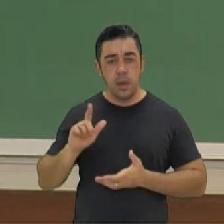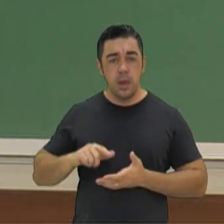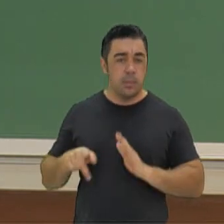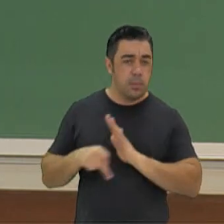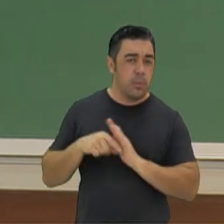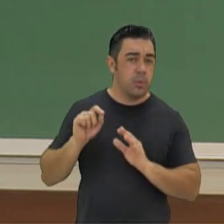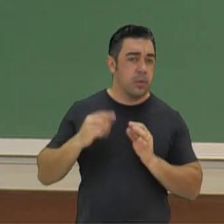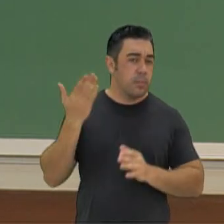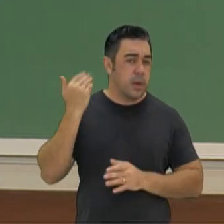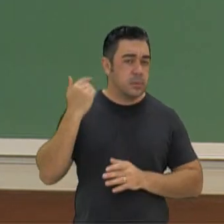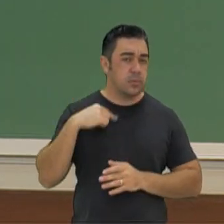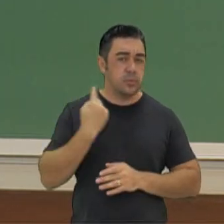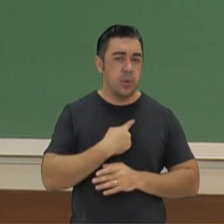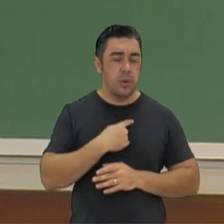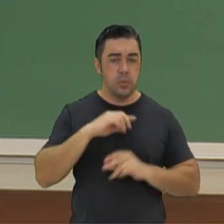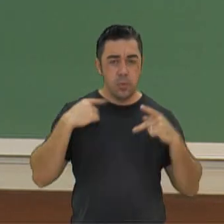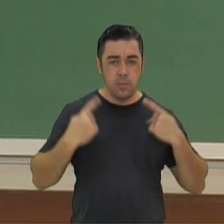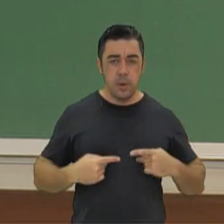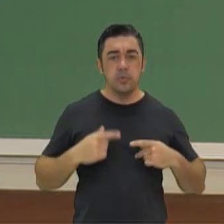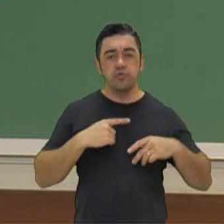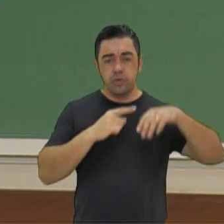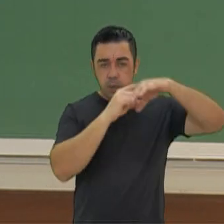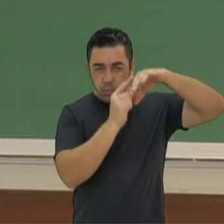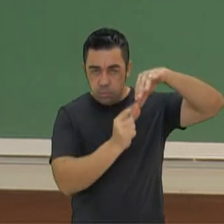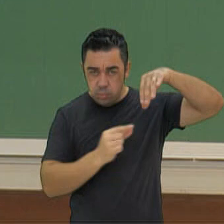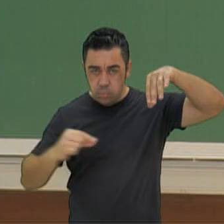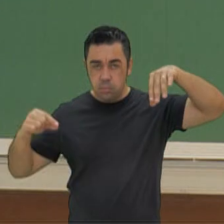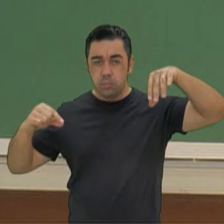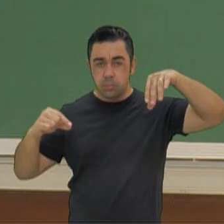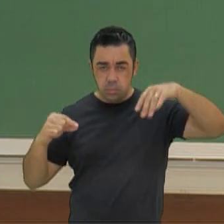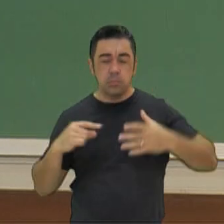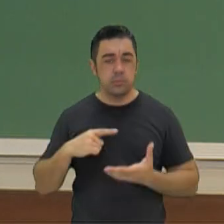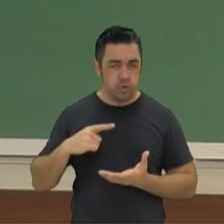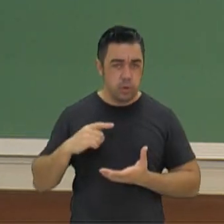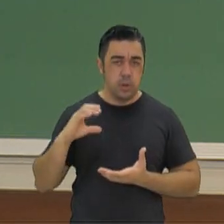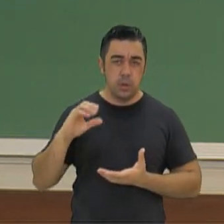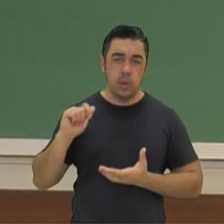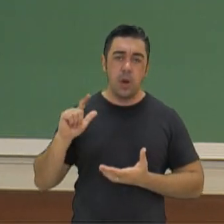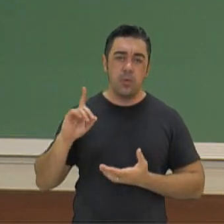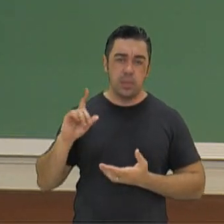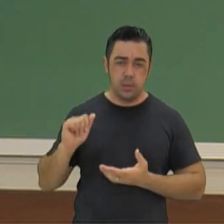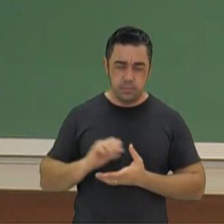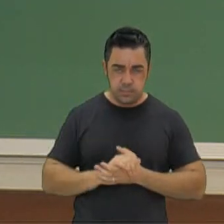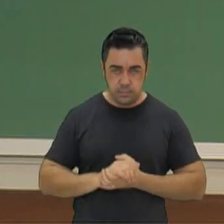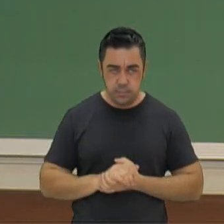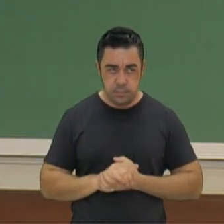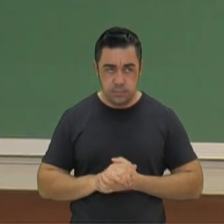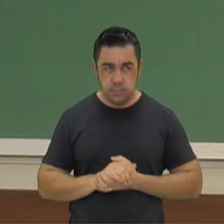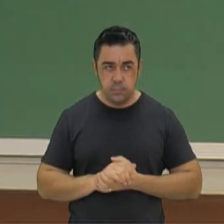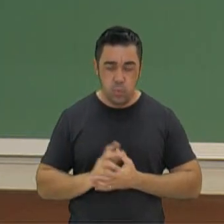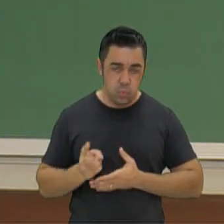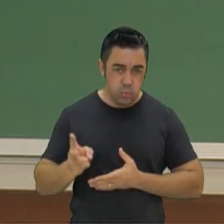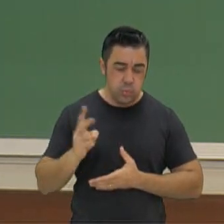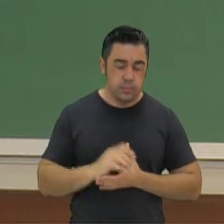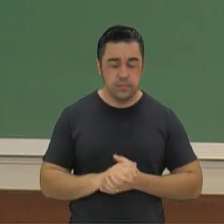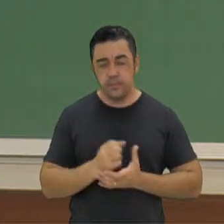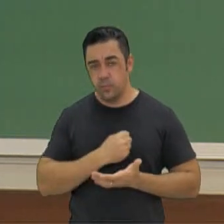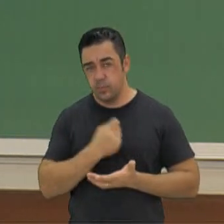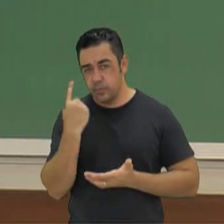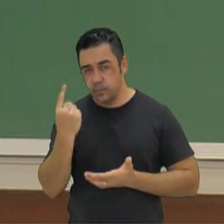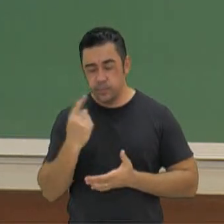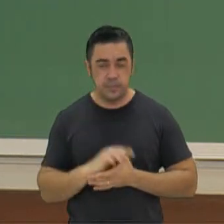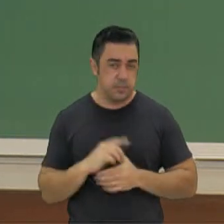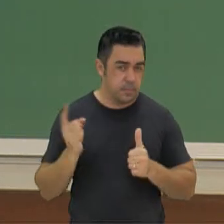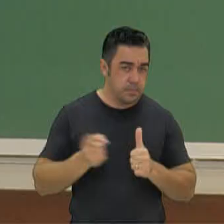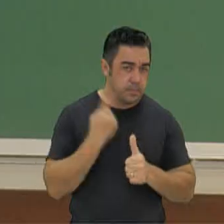Tá? Então, os nossos ancestrais possivelmente apresentariam uma cauda aí. Belezinha? Vamos passando aqui. Nós temos agora o